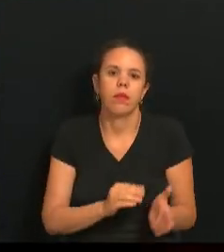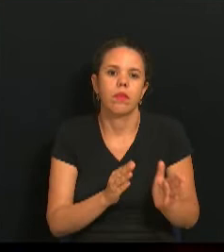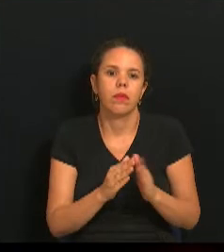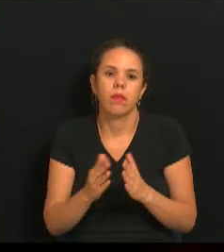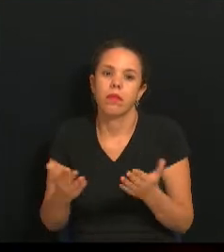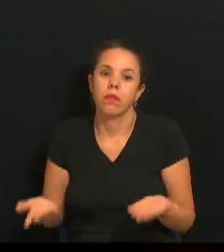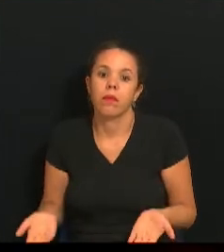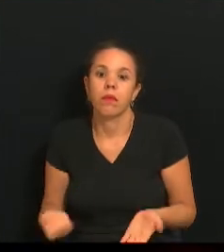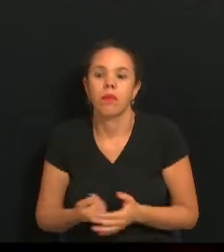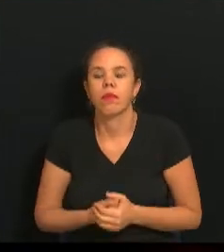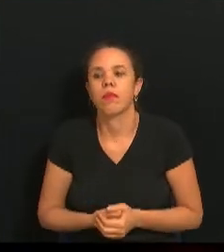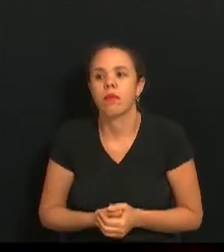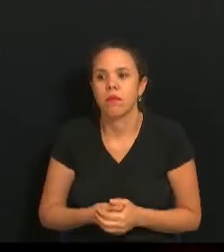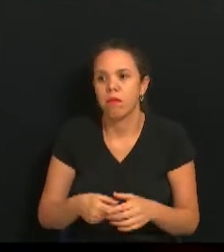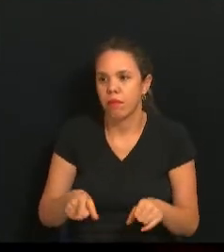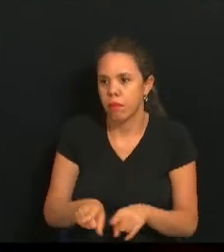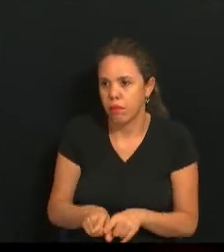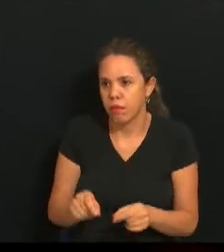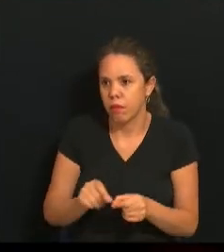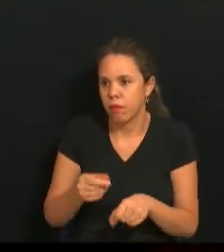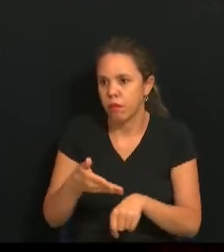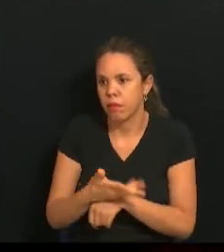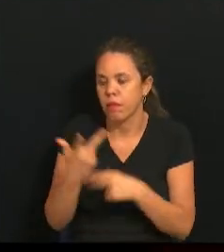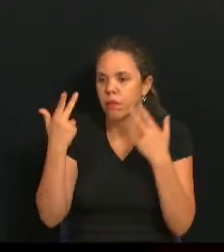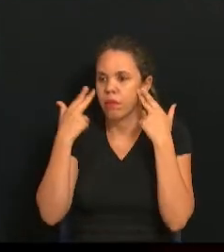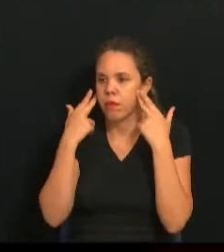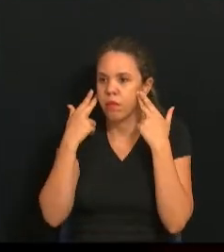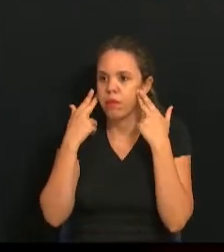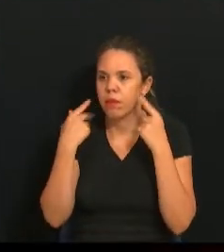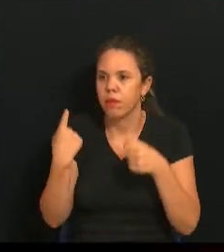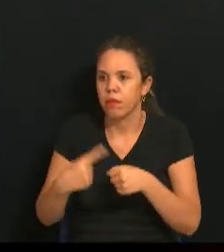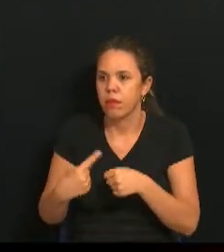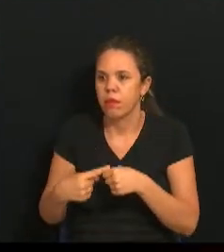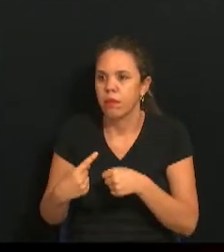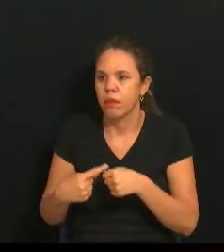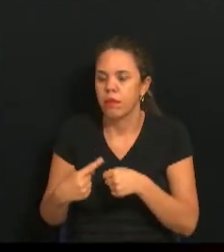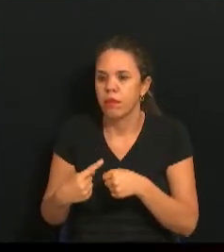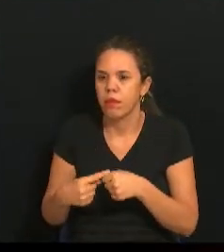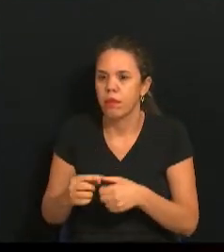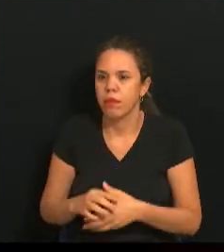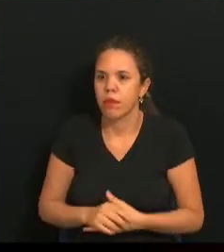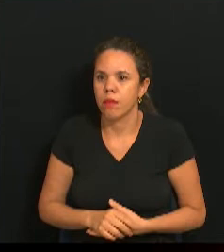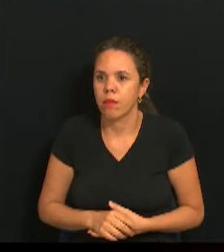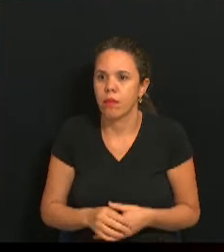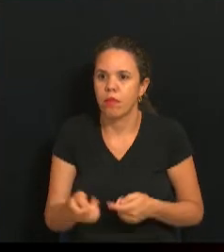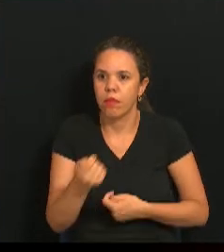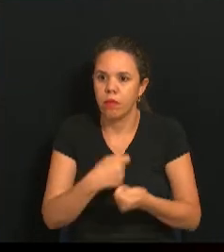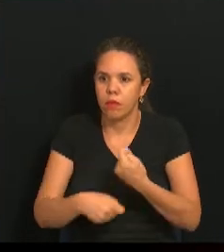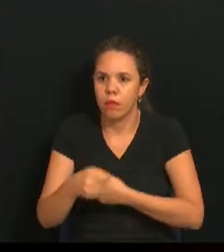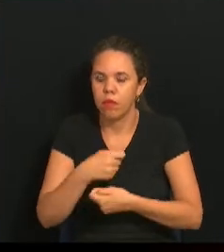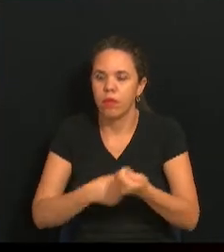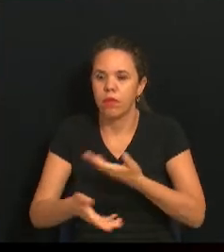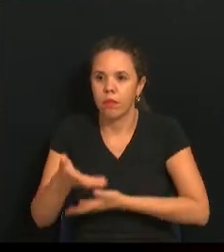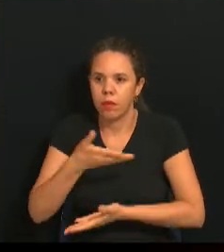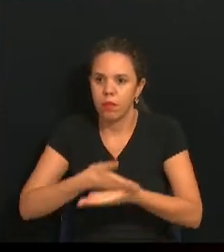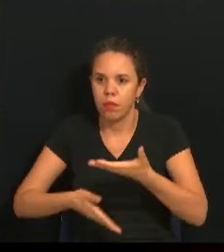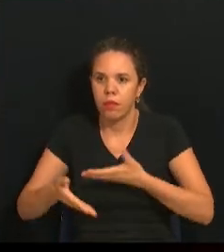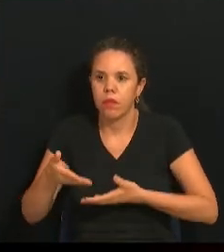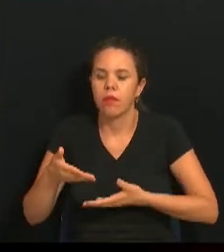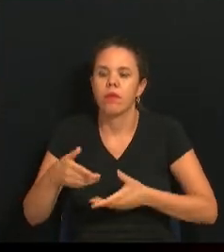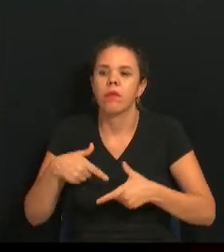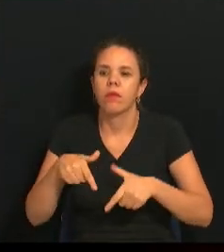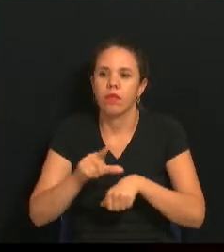né, porque isso também faz parte de um fluxo municipal e de um equilíbrio de convívio entre as